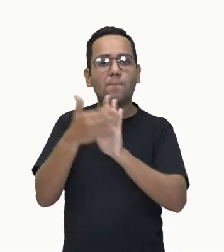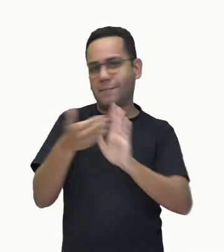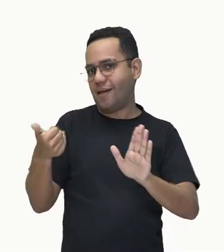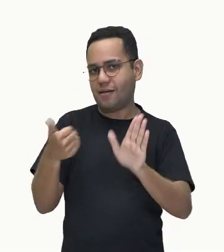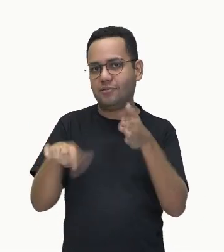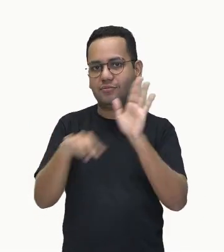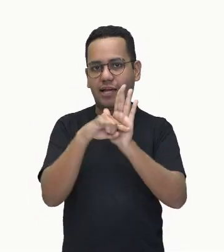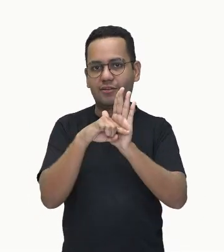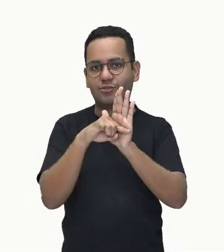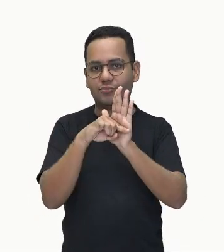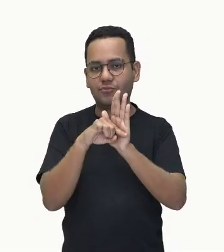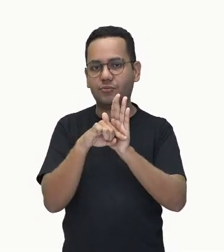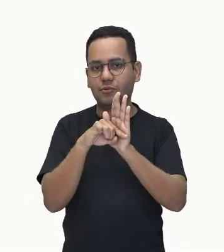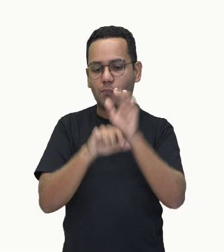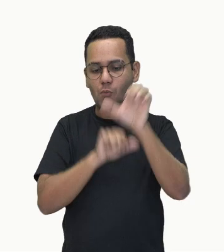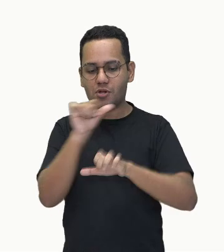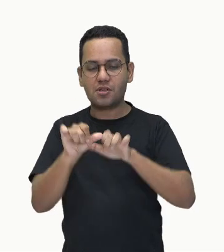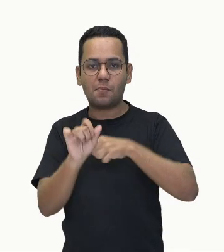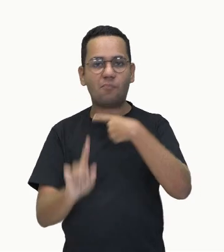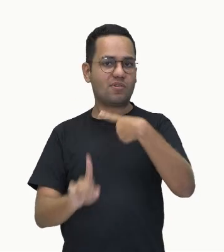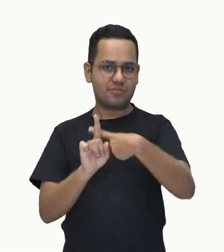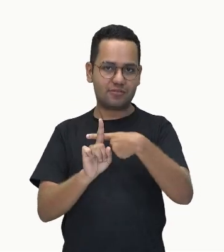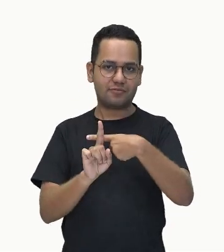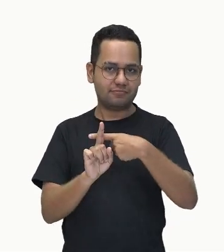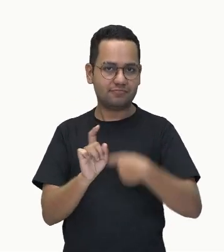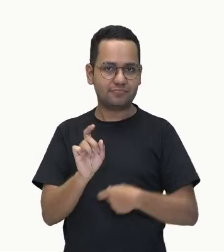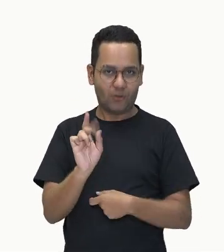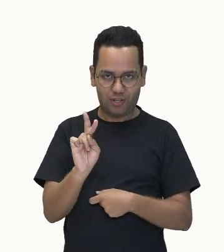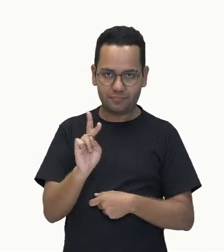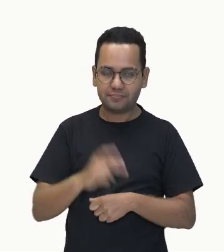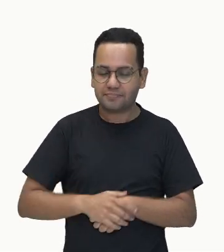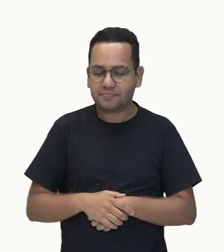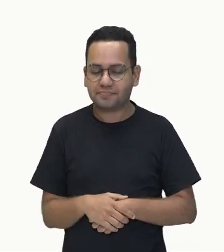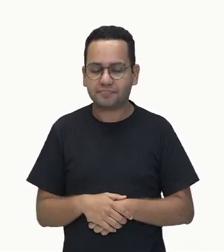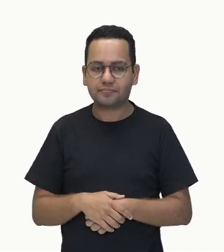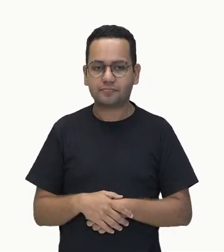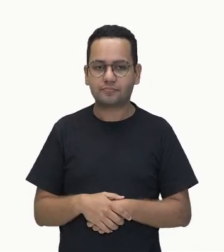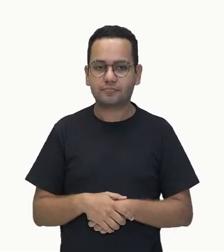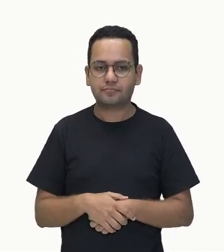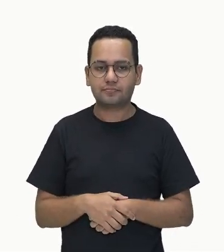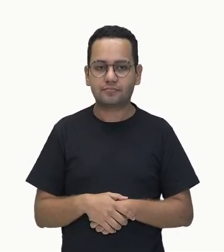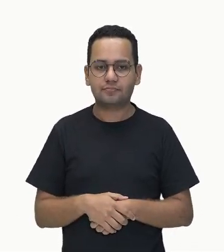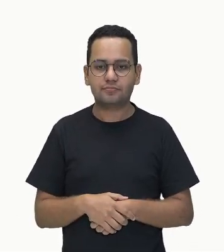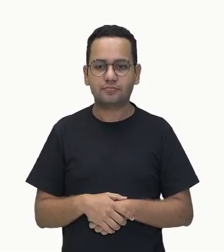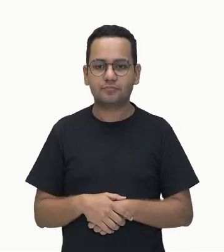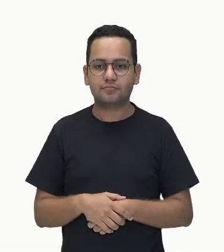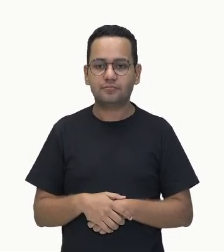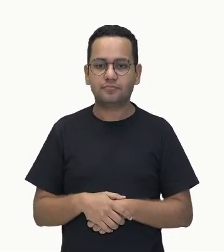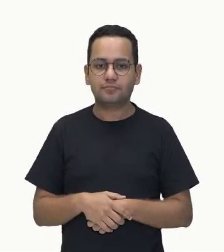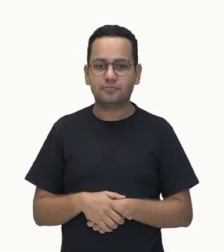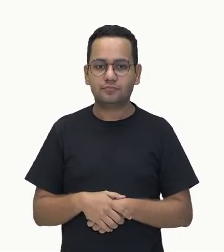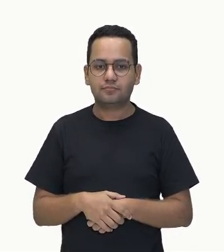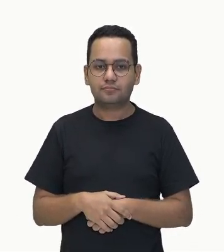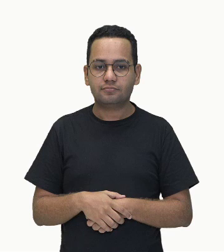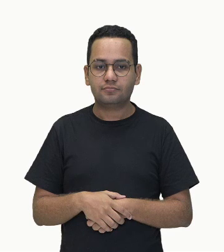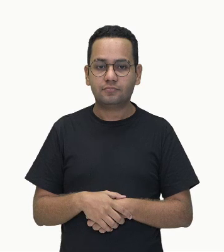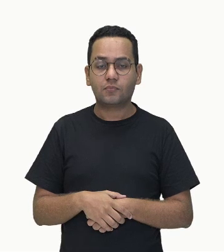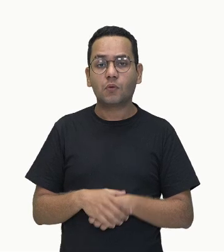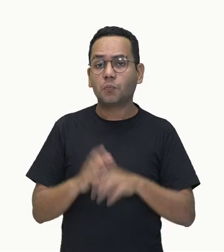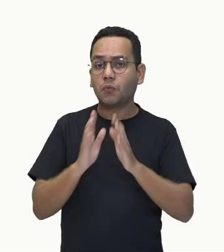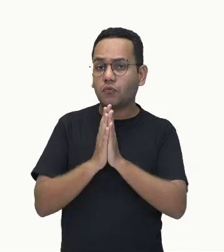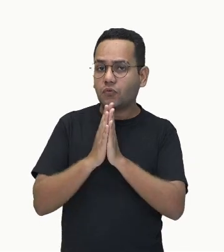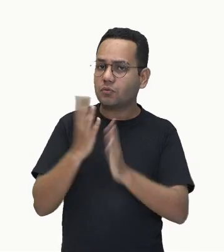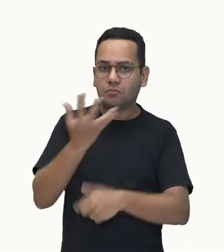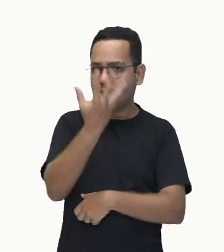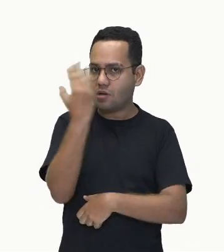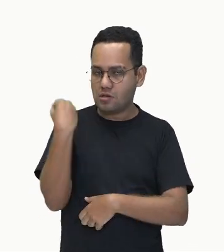transforma o sinal negativo no sinal Positivo tá então não te esquece dessa outra propriedade aqui que é muito